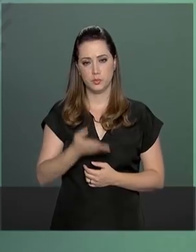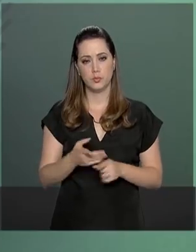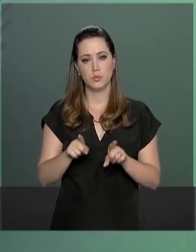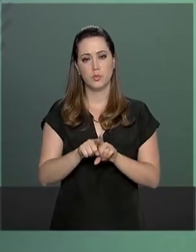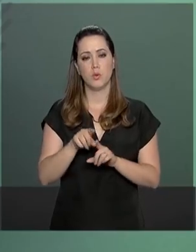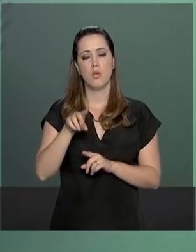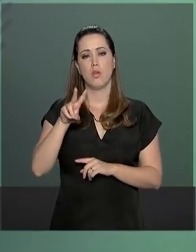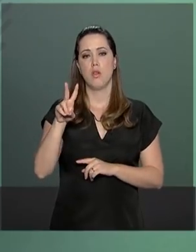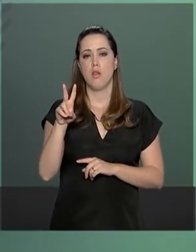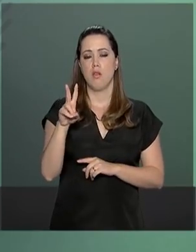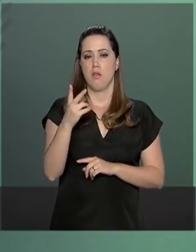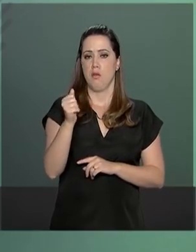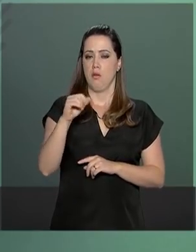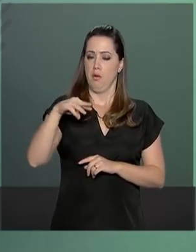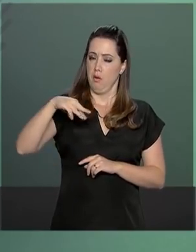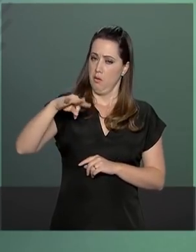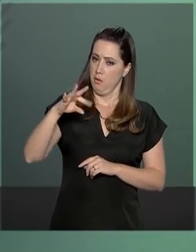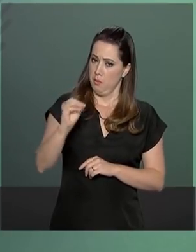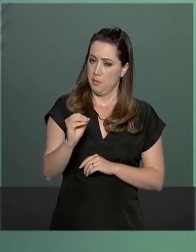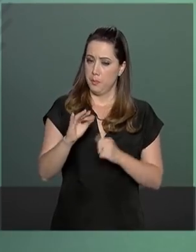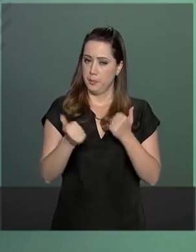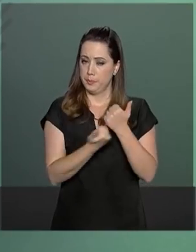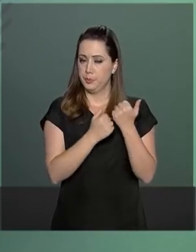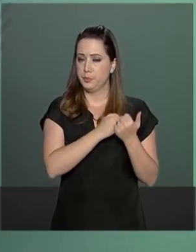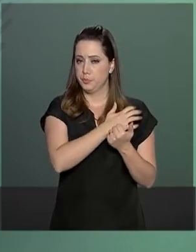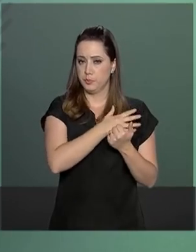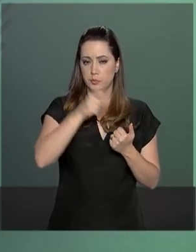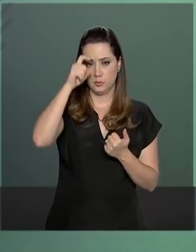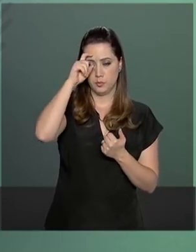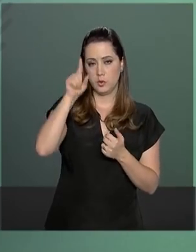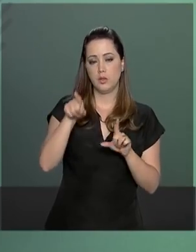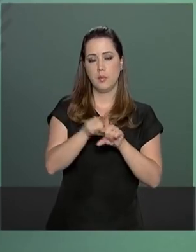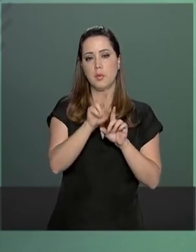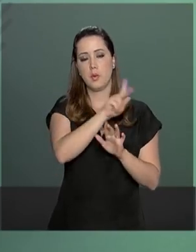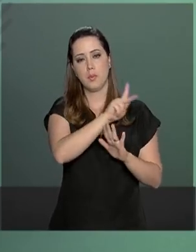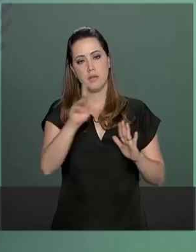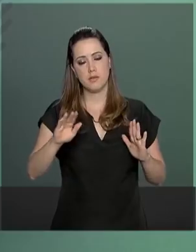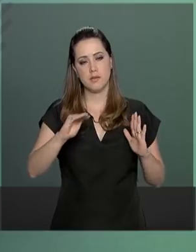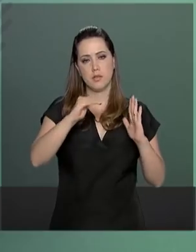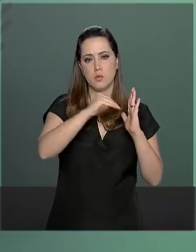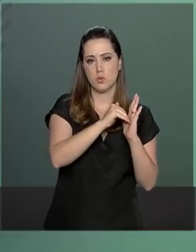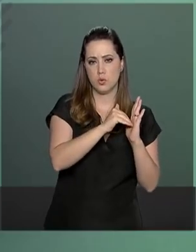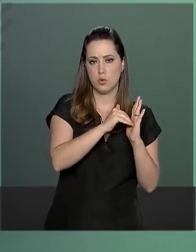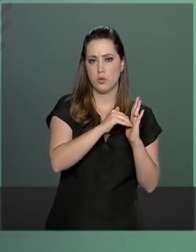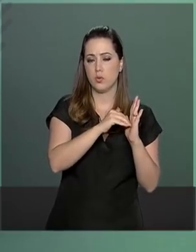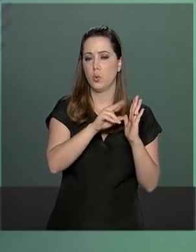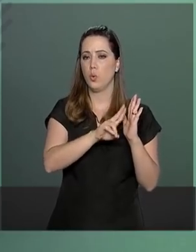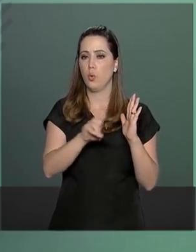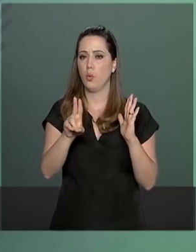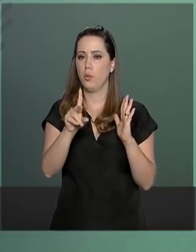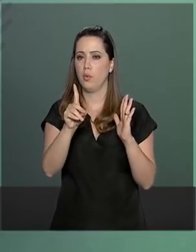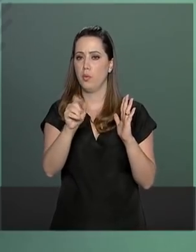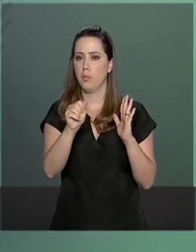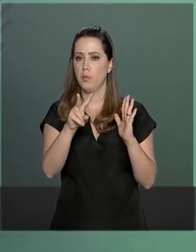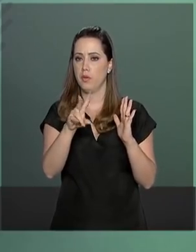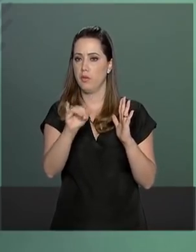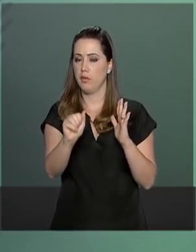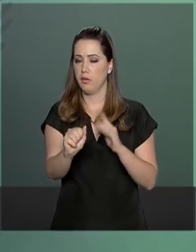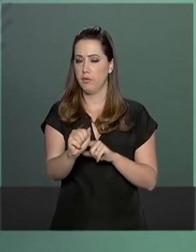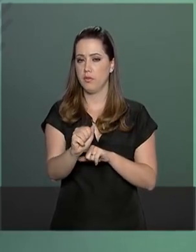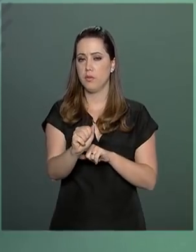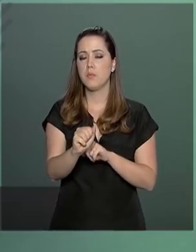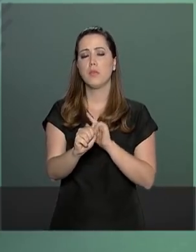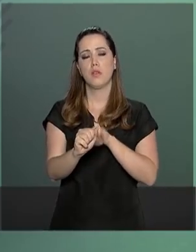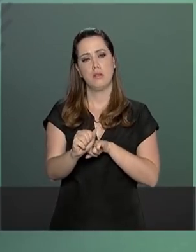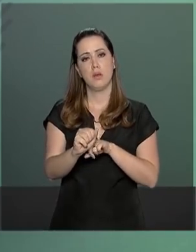hamilton mourão o presidente do senado federal davi alcolumbre o